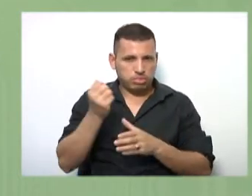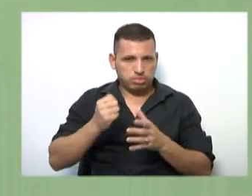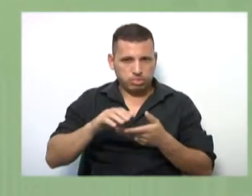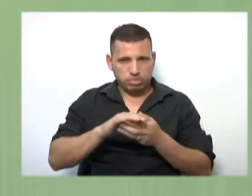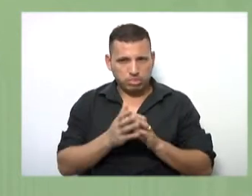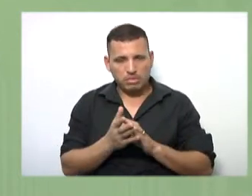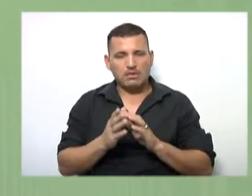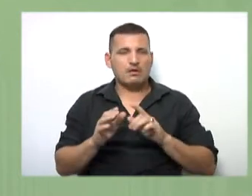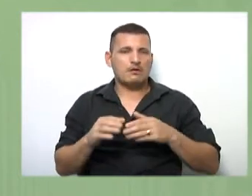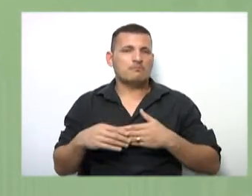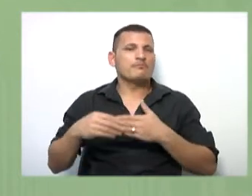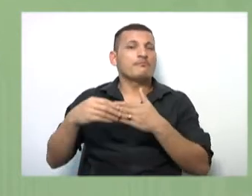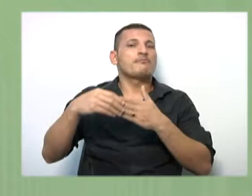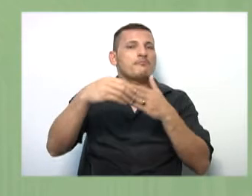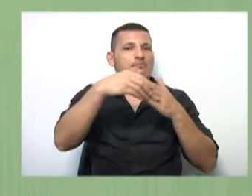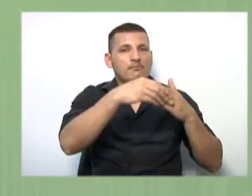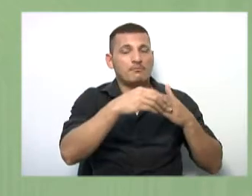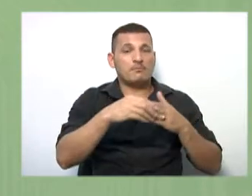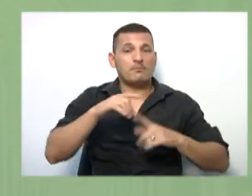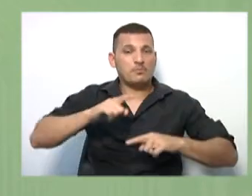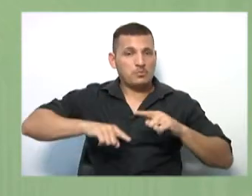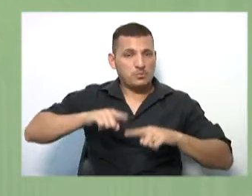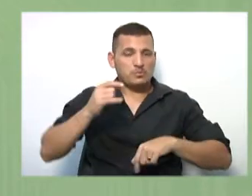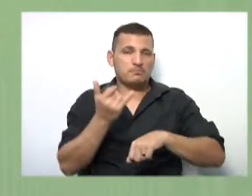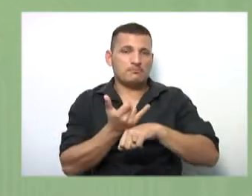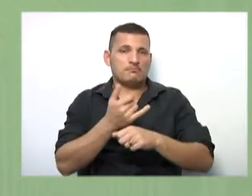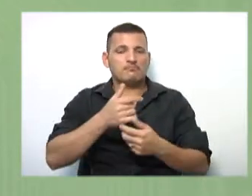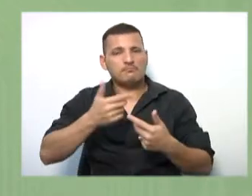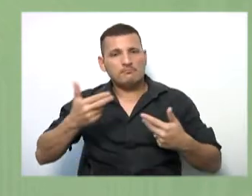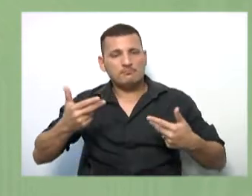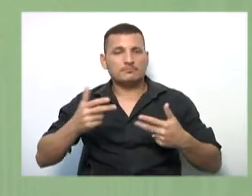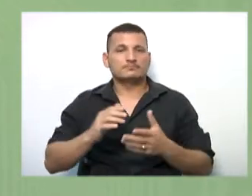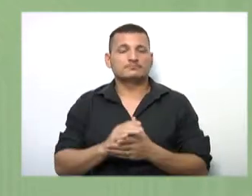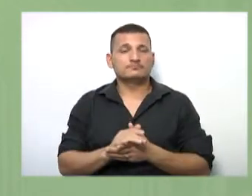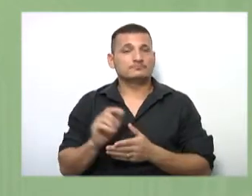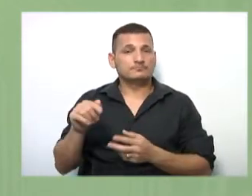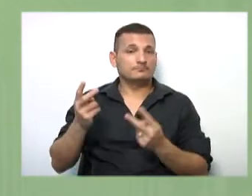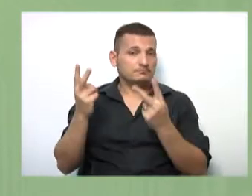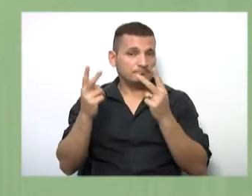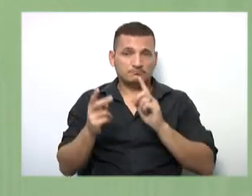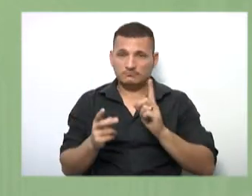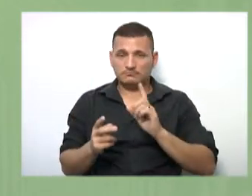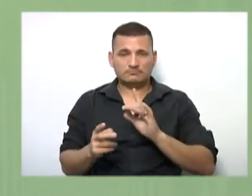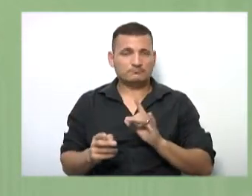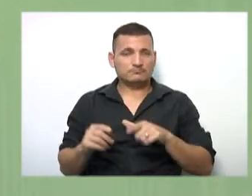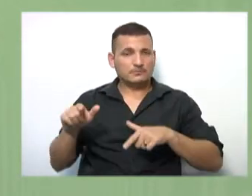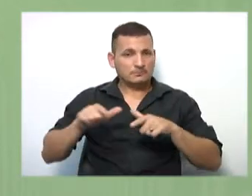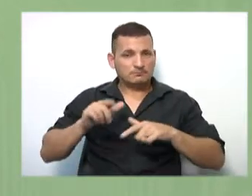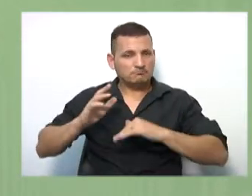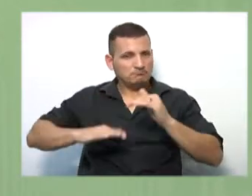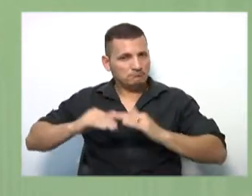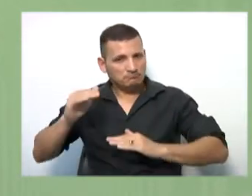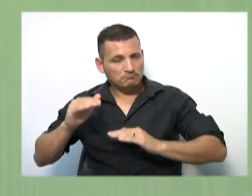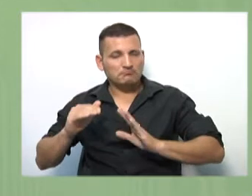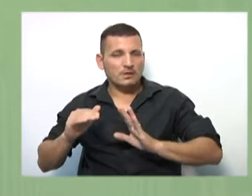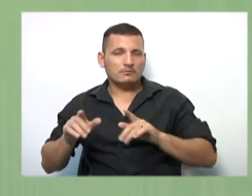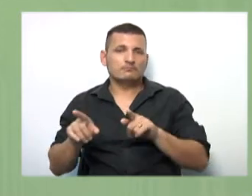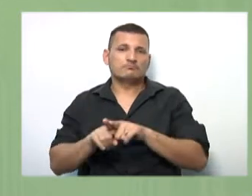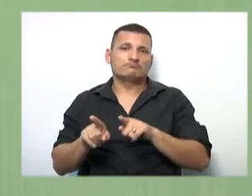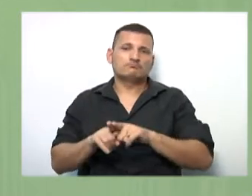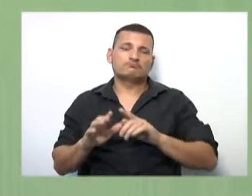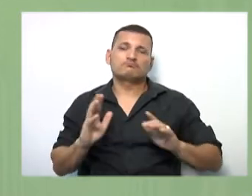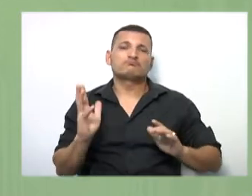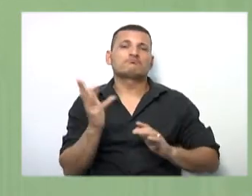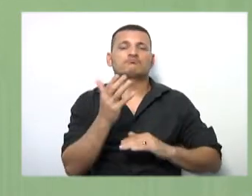minerais. Dessa forma, ela valoriza não só o trabalho do garimpeiro, mas também o trabalho de todos os